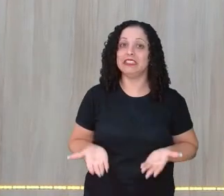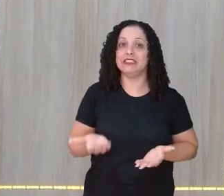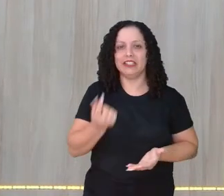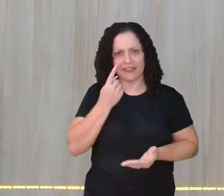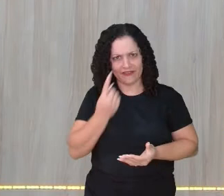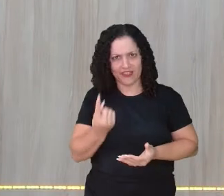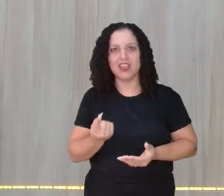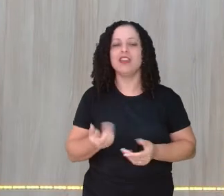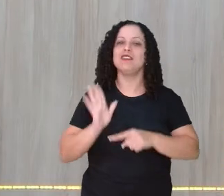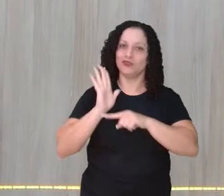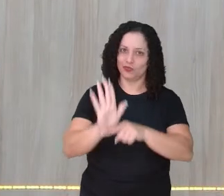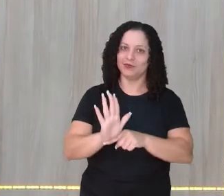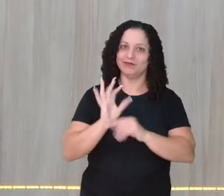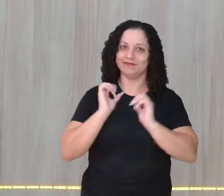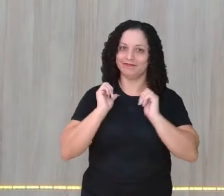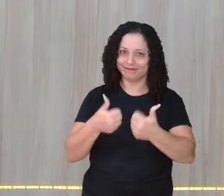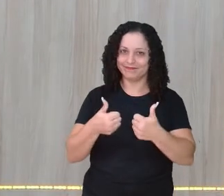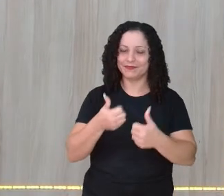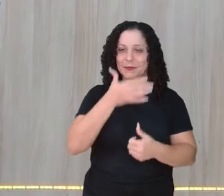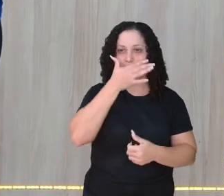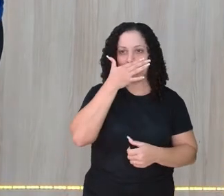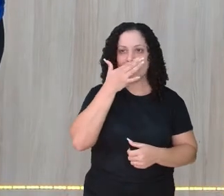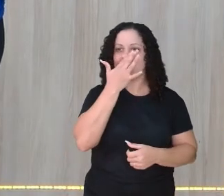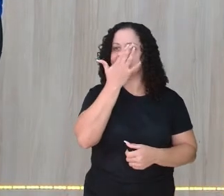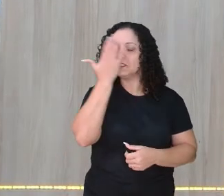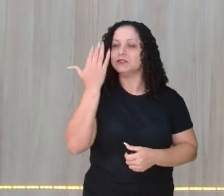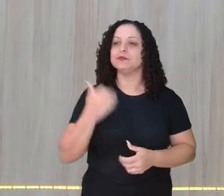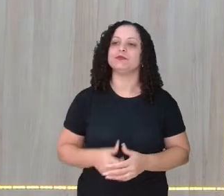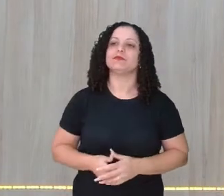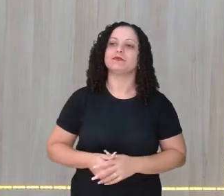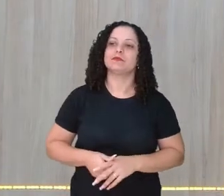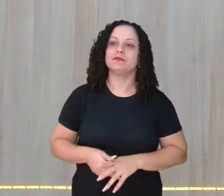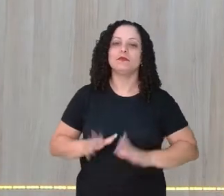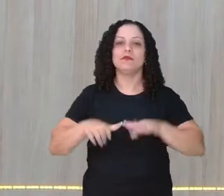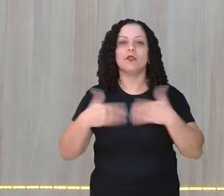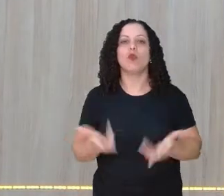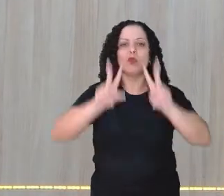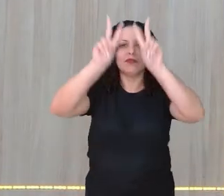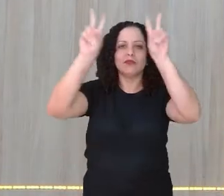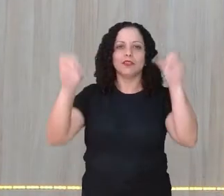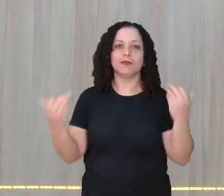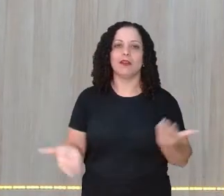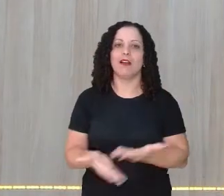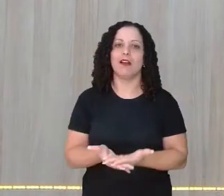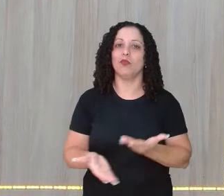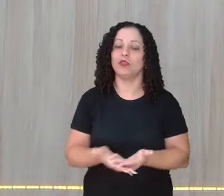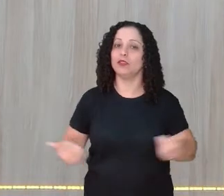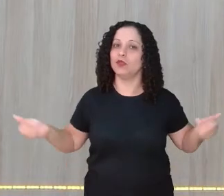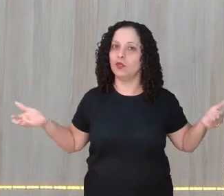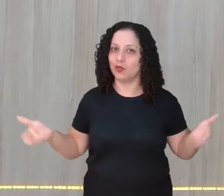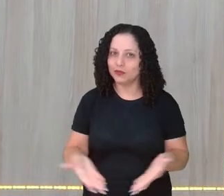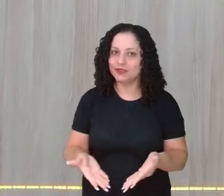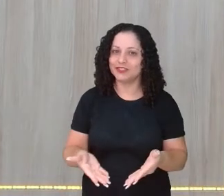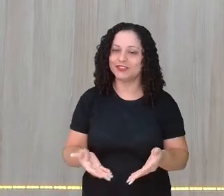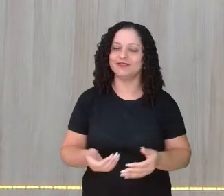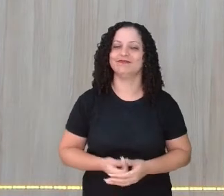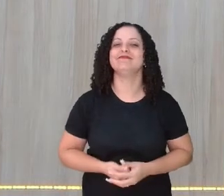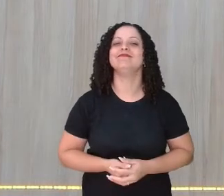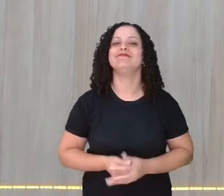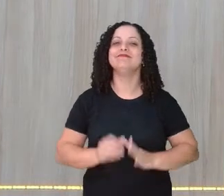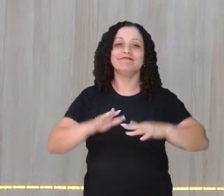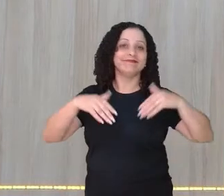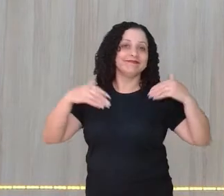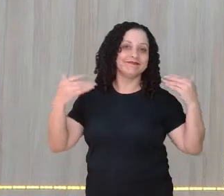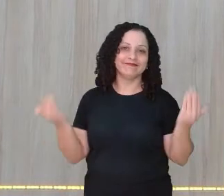percebendo tudo. Tudo bem? Então, bora lá. Professora, qual é o tema da nossa aula? Qual é o tema da nossa aula,